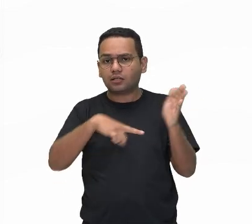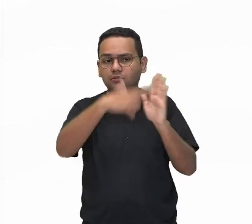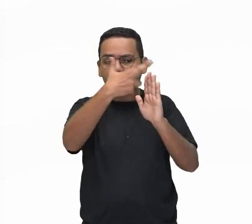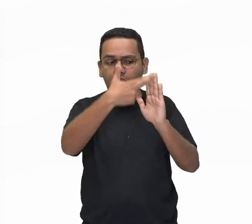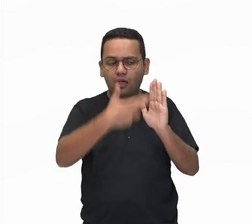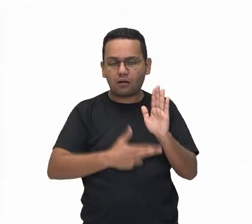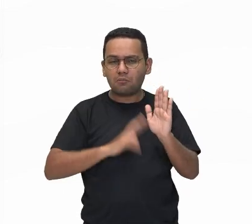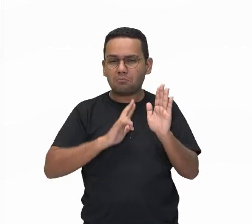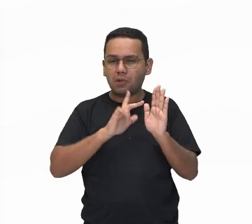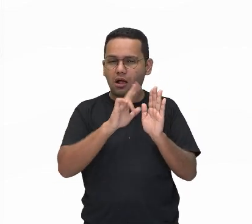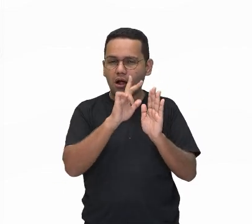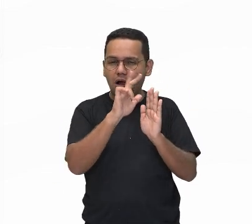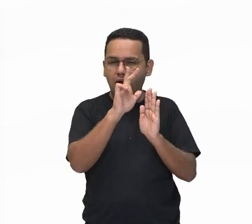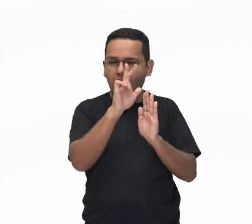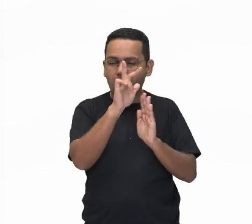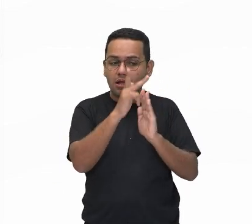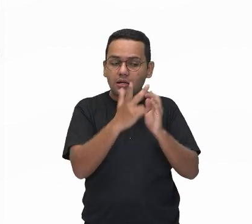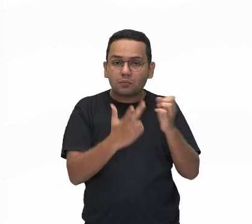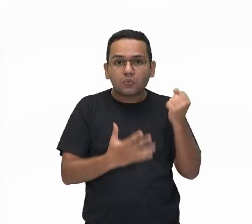que a regem,